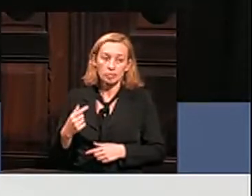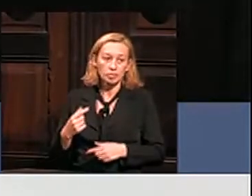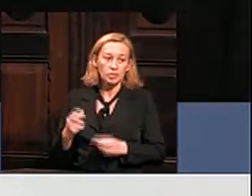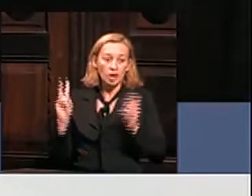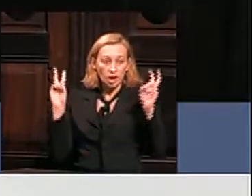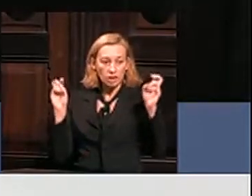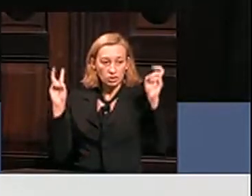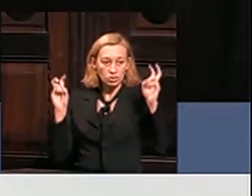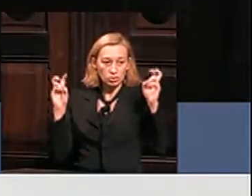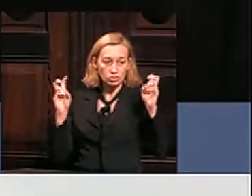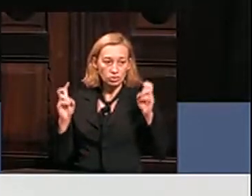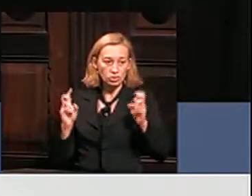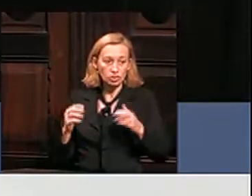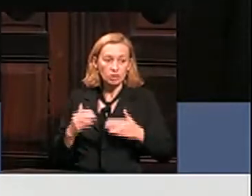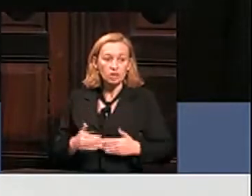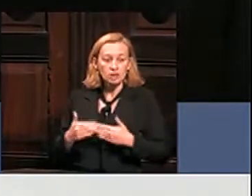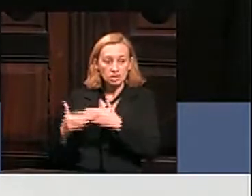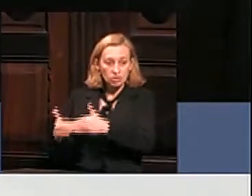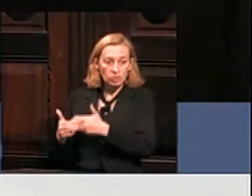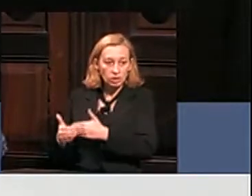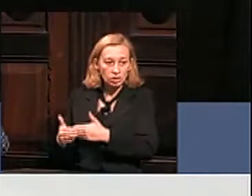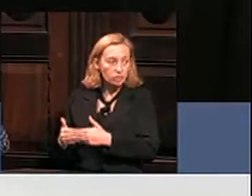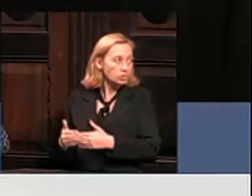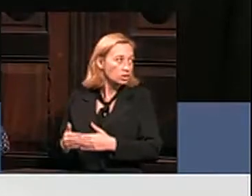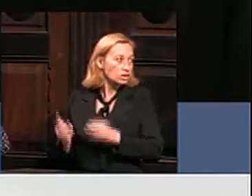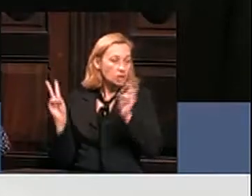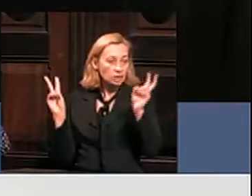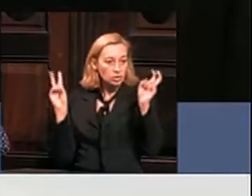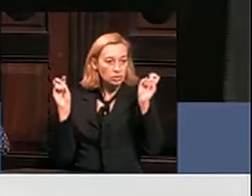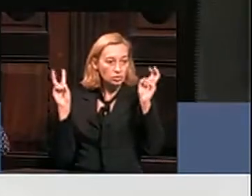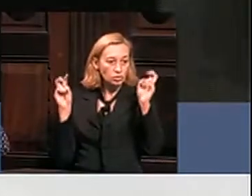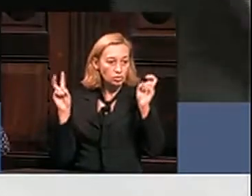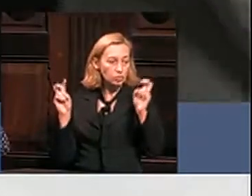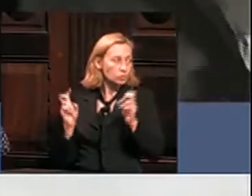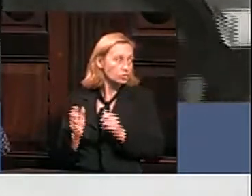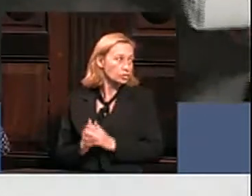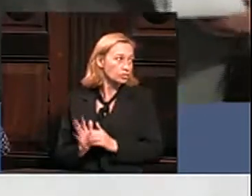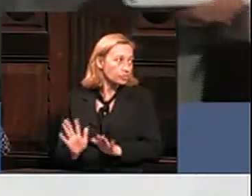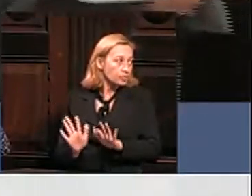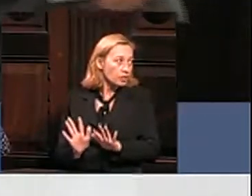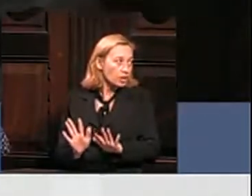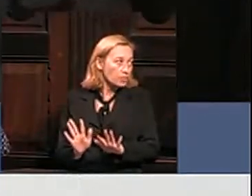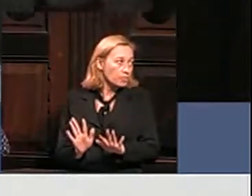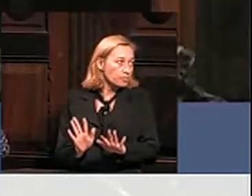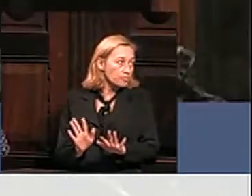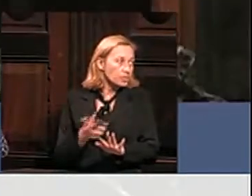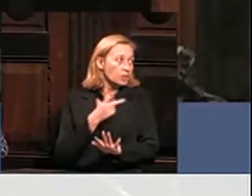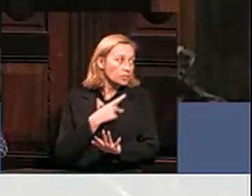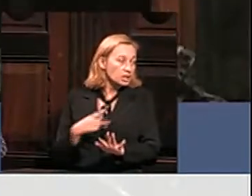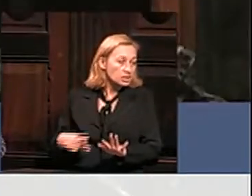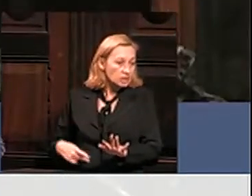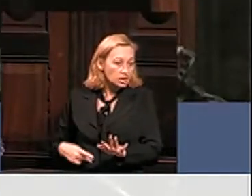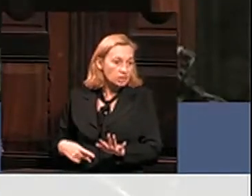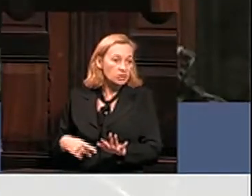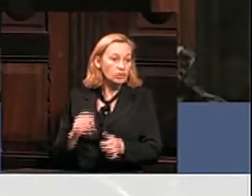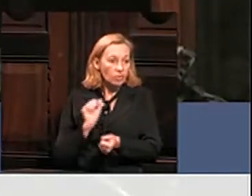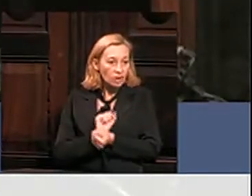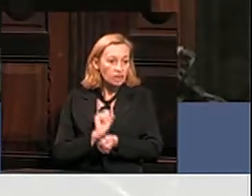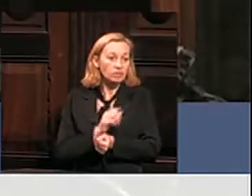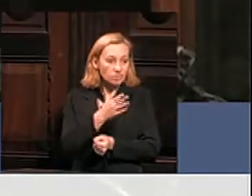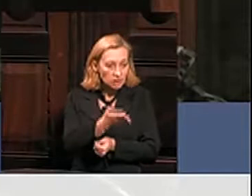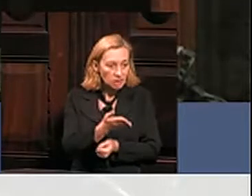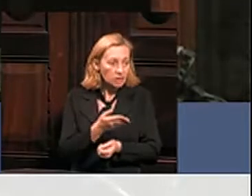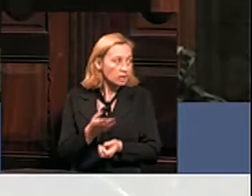Excelência dê sequência por este lado, deputado Carlos Mink, para não virar uma... Deputado Carlos Mink, o presidente está aguardando Vossa Excelência encerrar